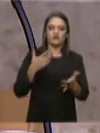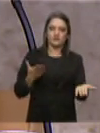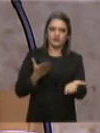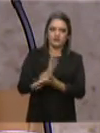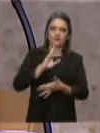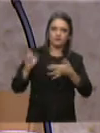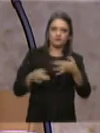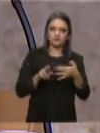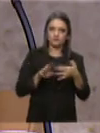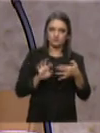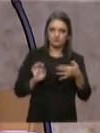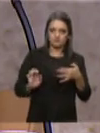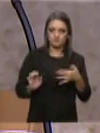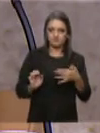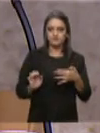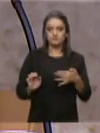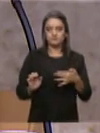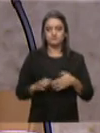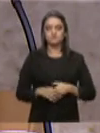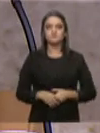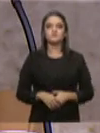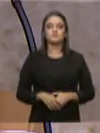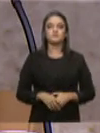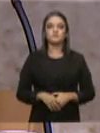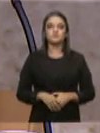recurso extraordinário,